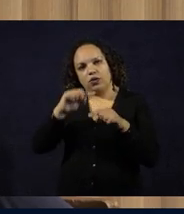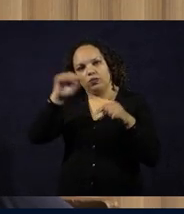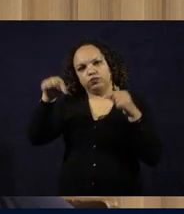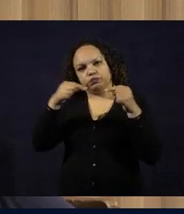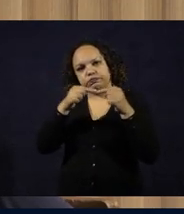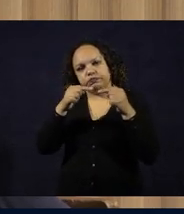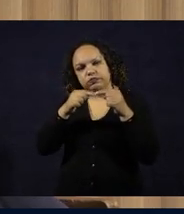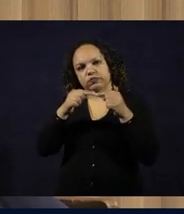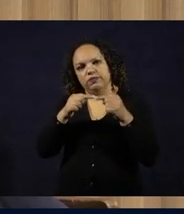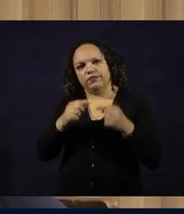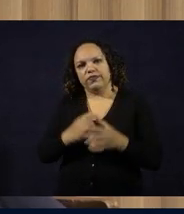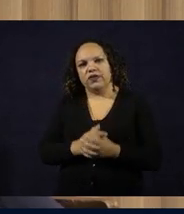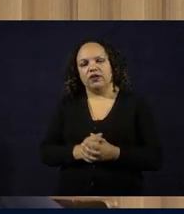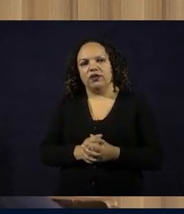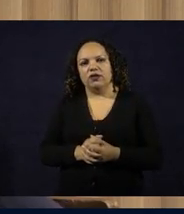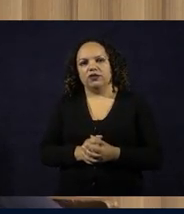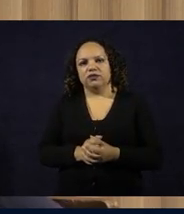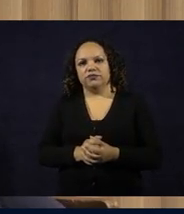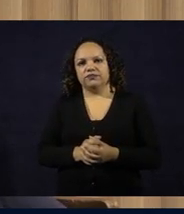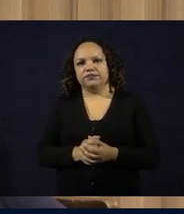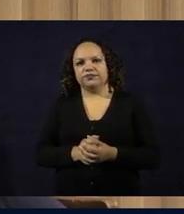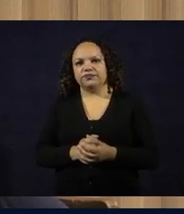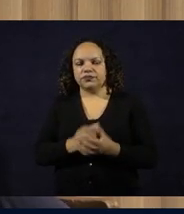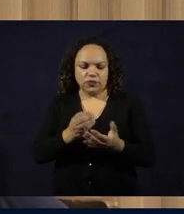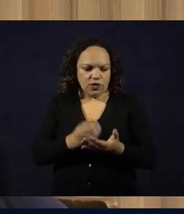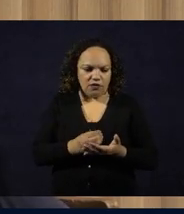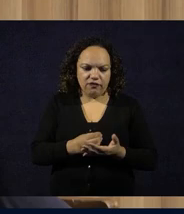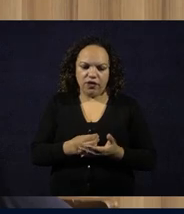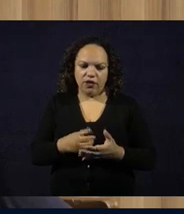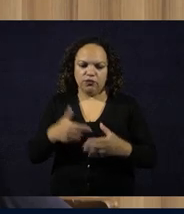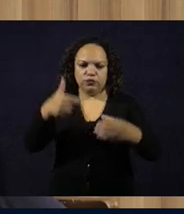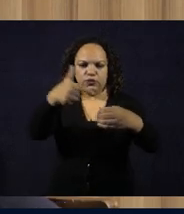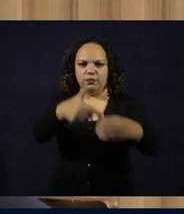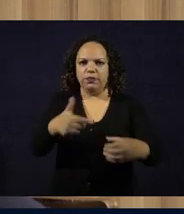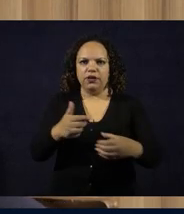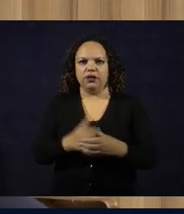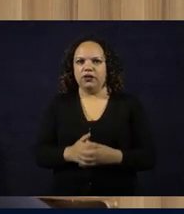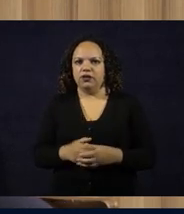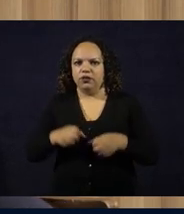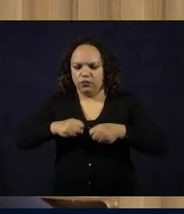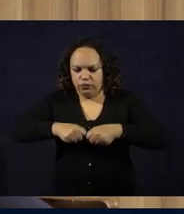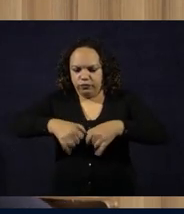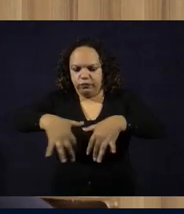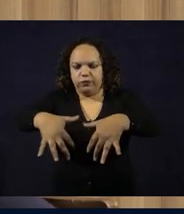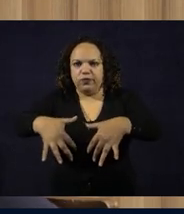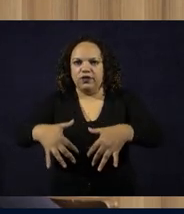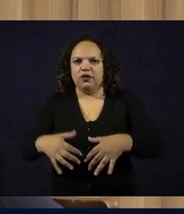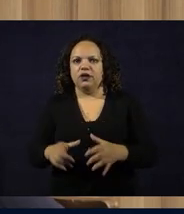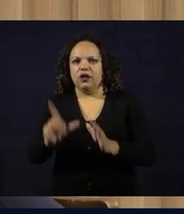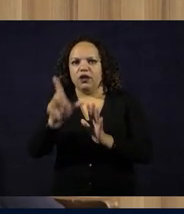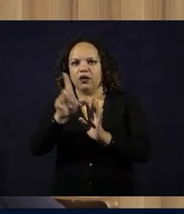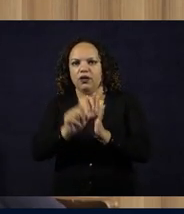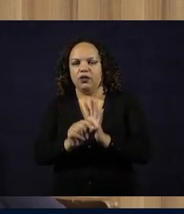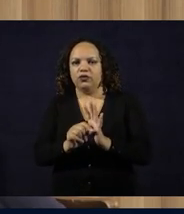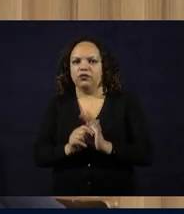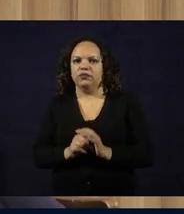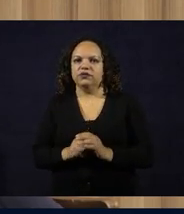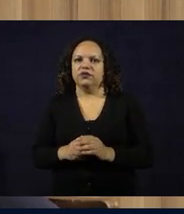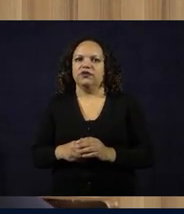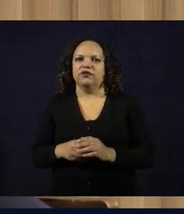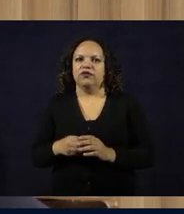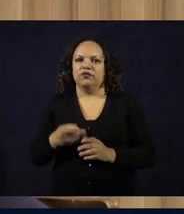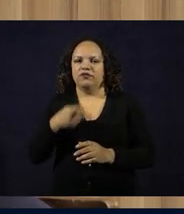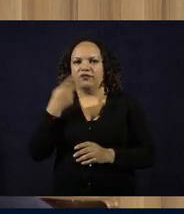consegue quantificar o direto a gente consegue vai lá aplica o insumo economiza O químico e acabou mas eu vou falar um negócio para vocês aqui